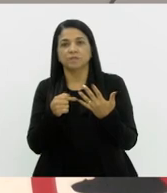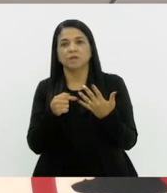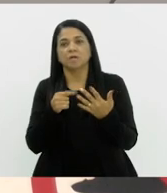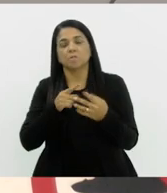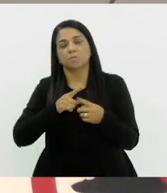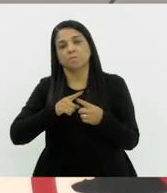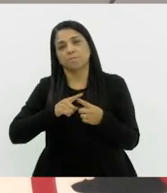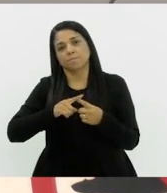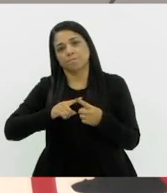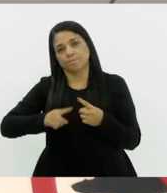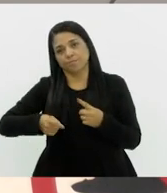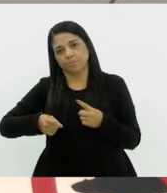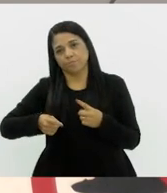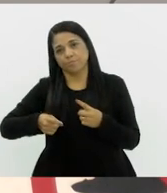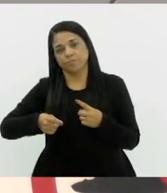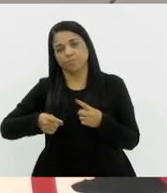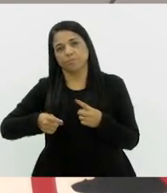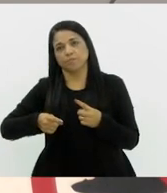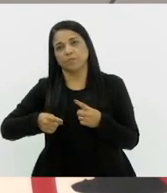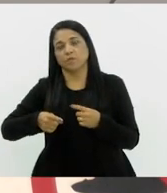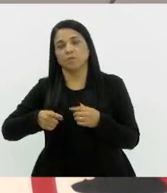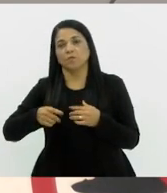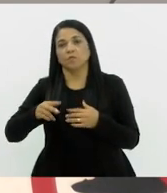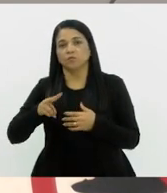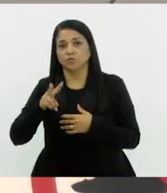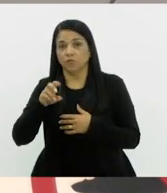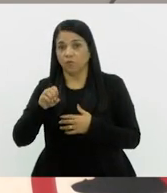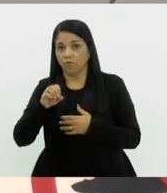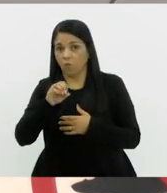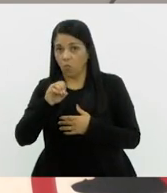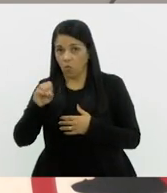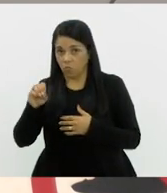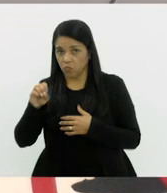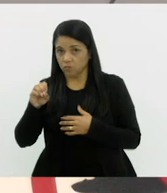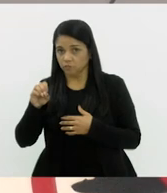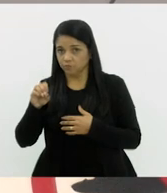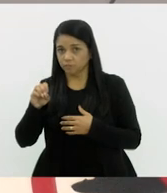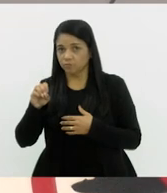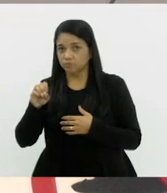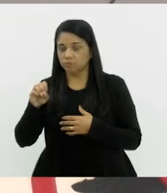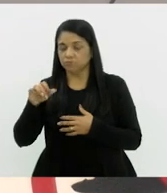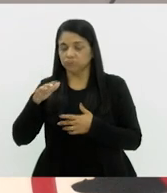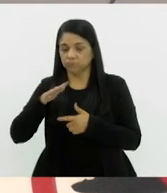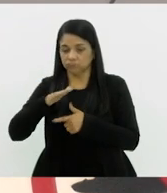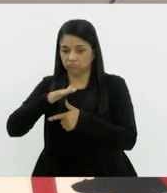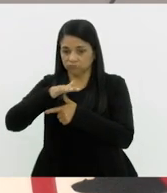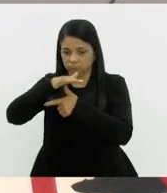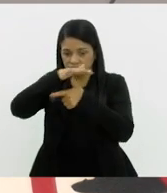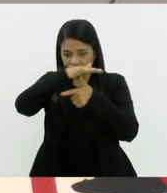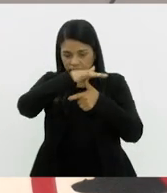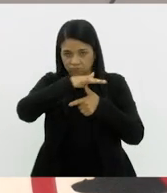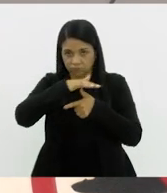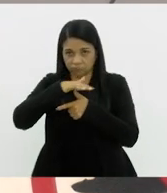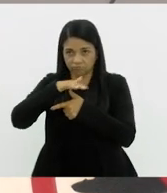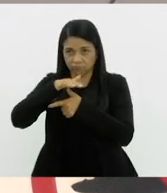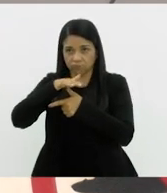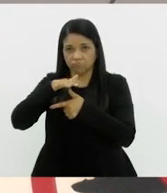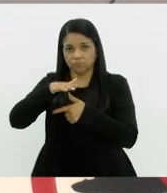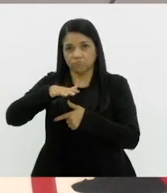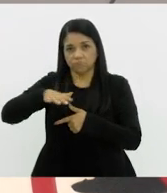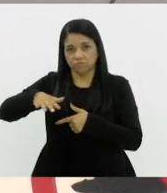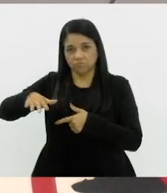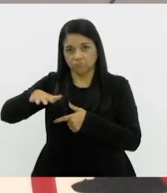vedar os voos sobre os bairros densamente ocupados, sobre também